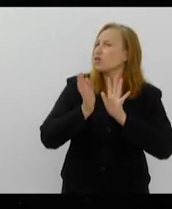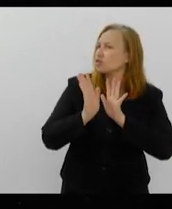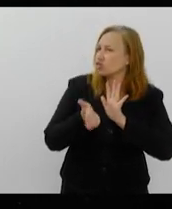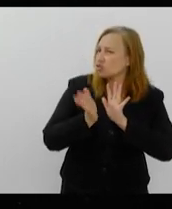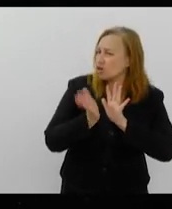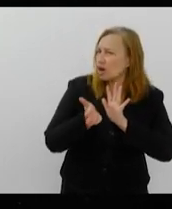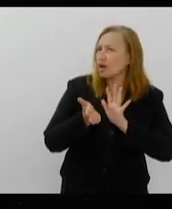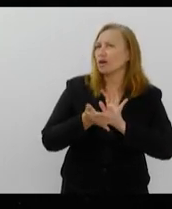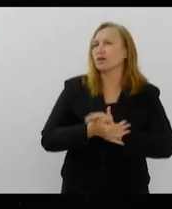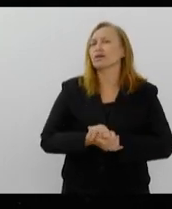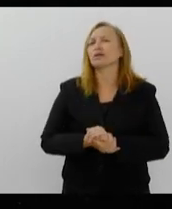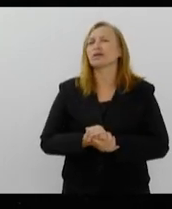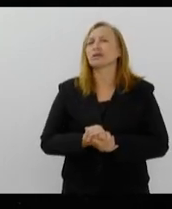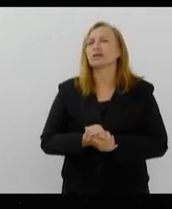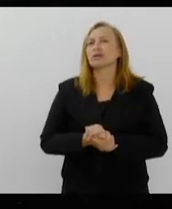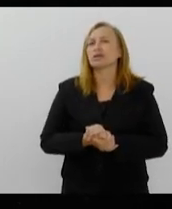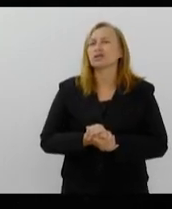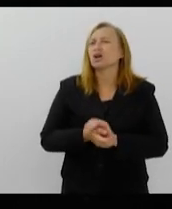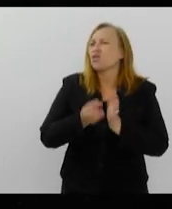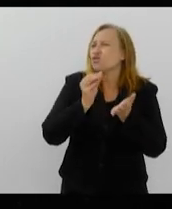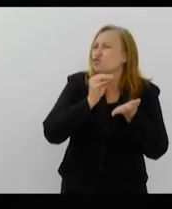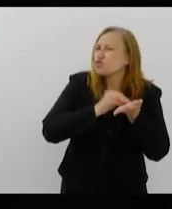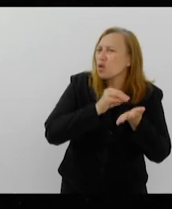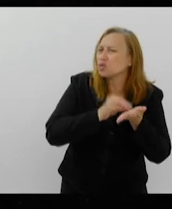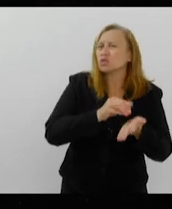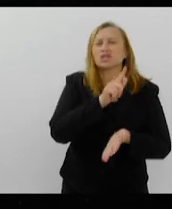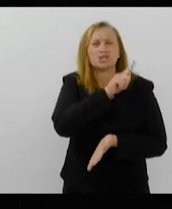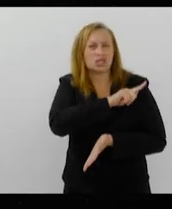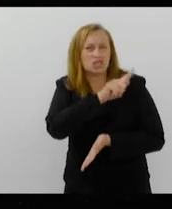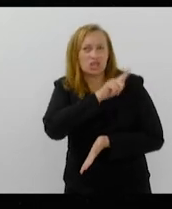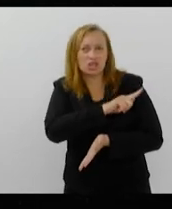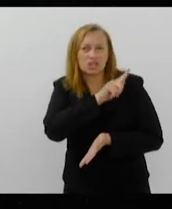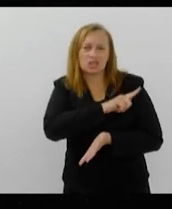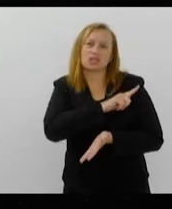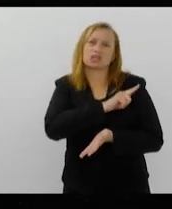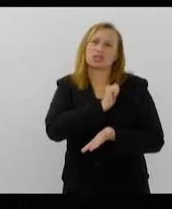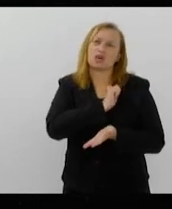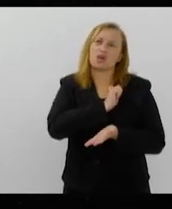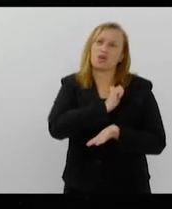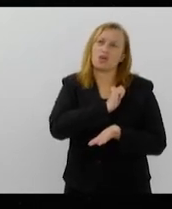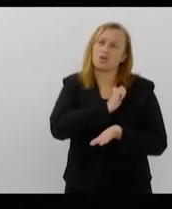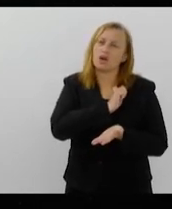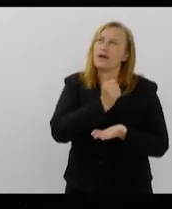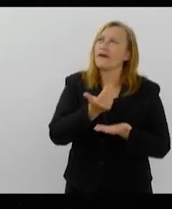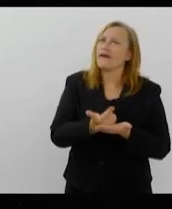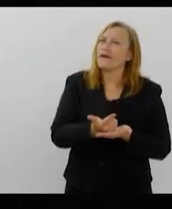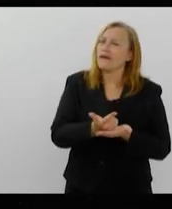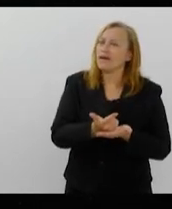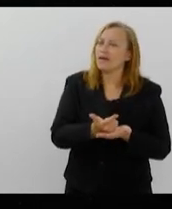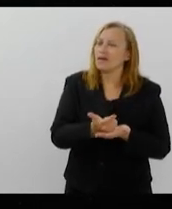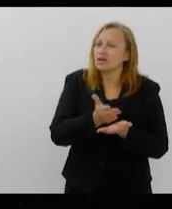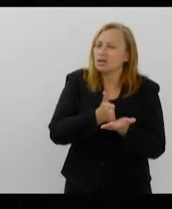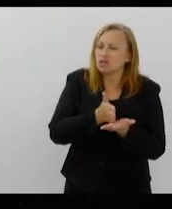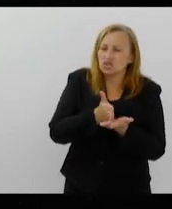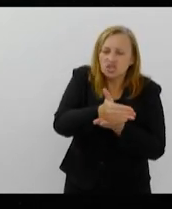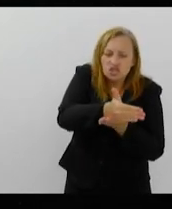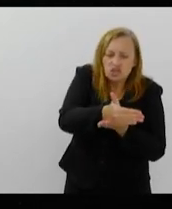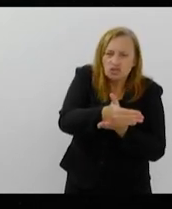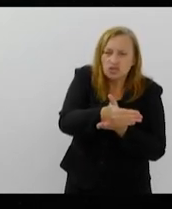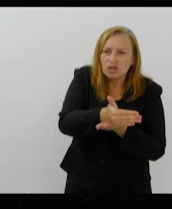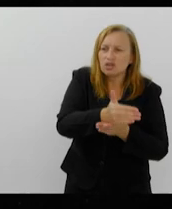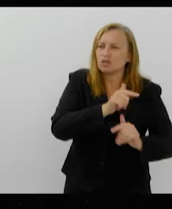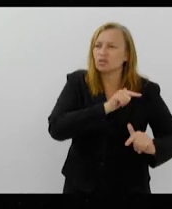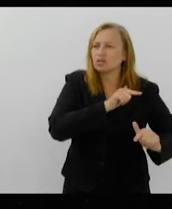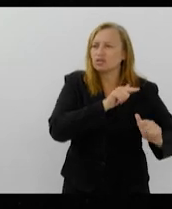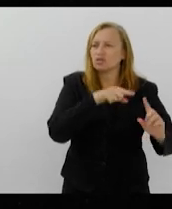demonstram, né, ausência de gestão, desvio de finalidade, pouco caso com a população,